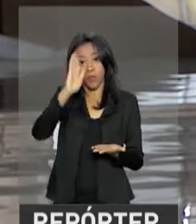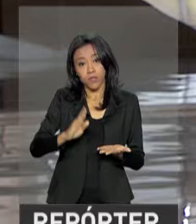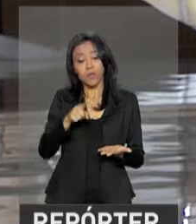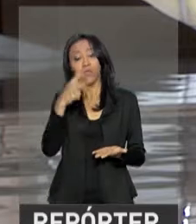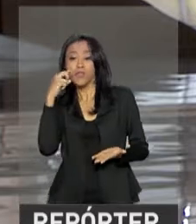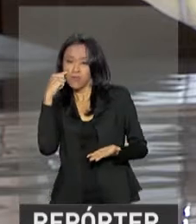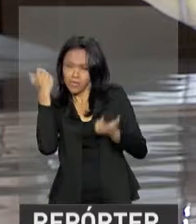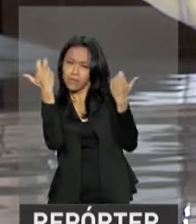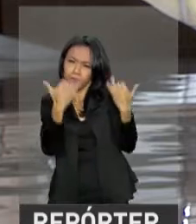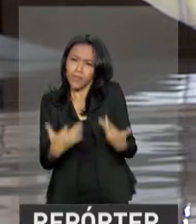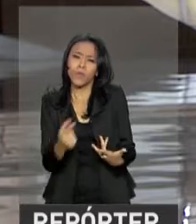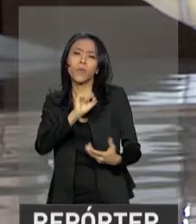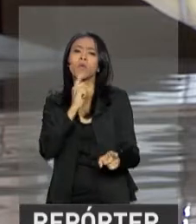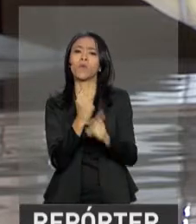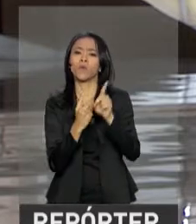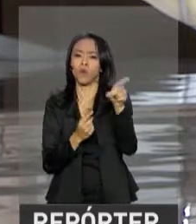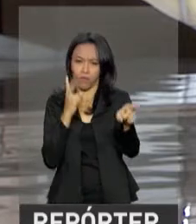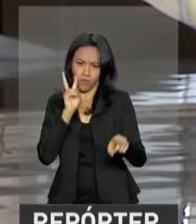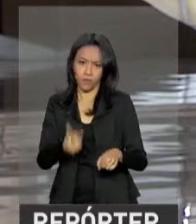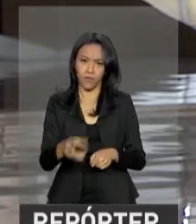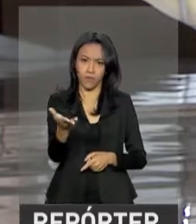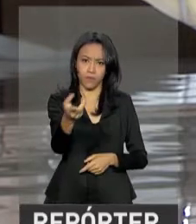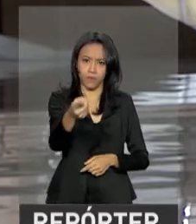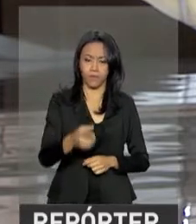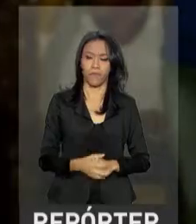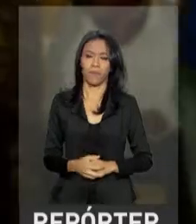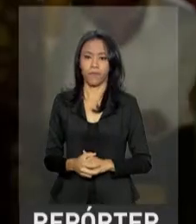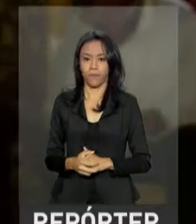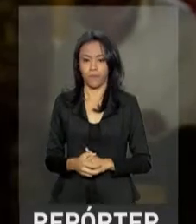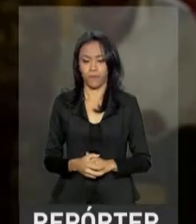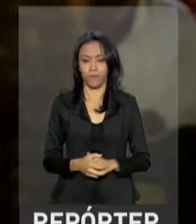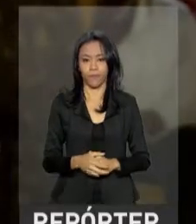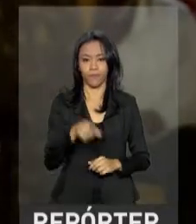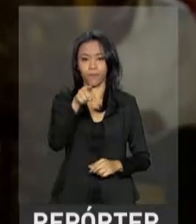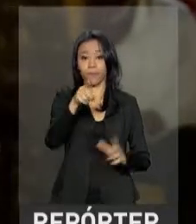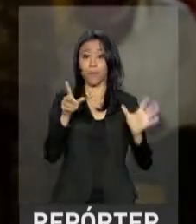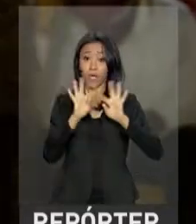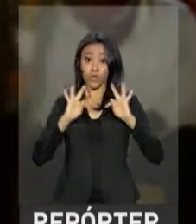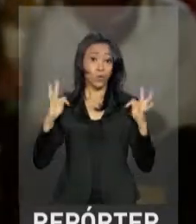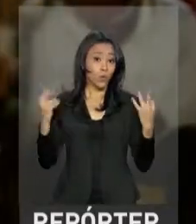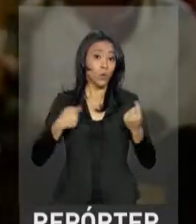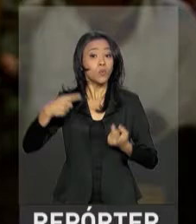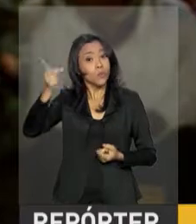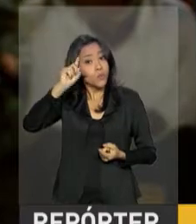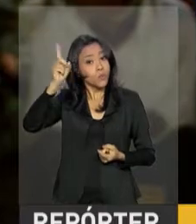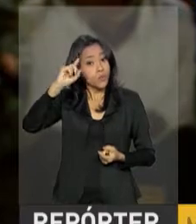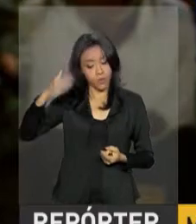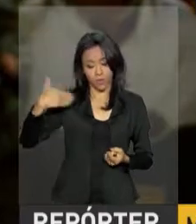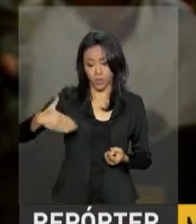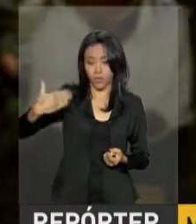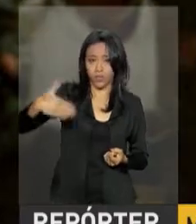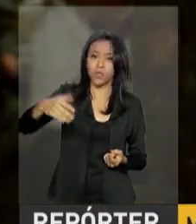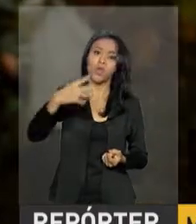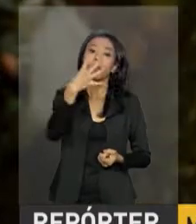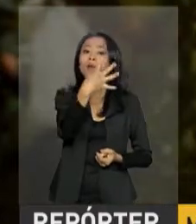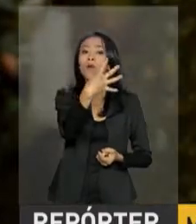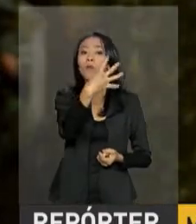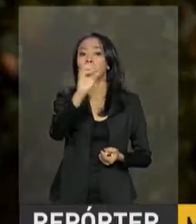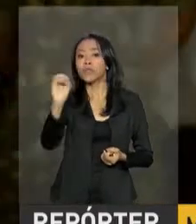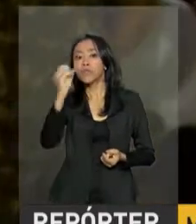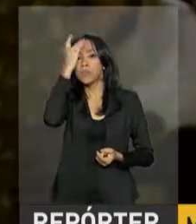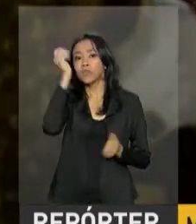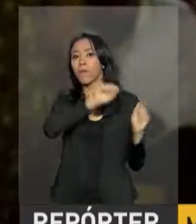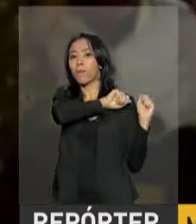encontrou vamos assistir à reportagem todos os dias cerca de 400 venezuelanos